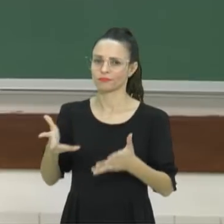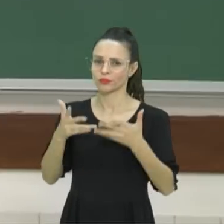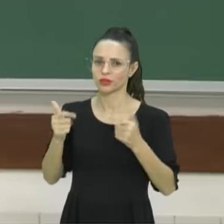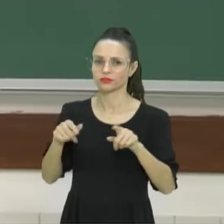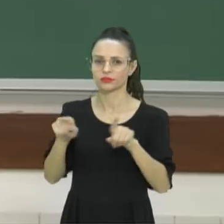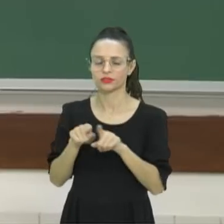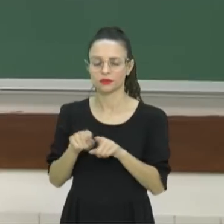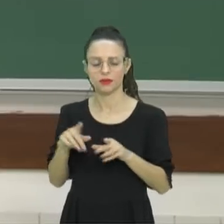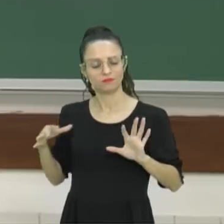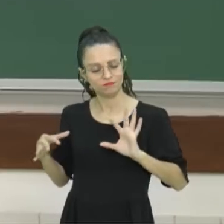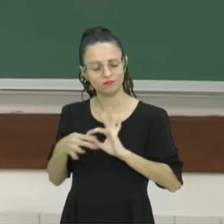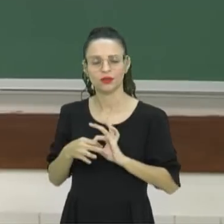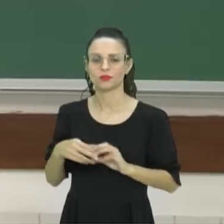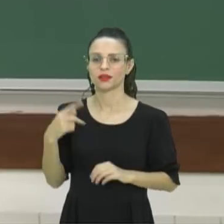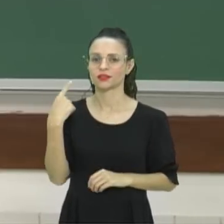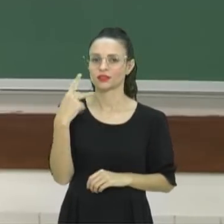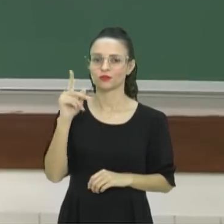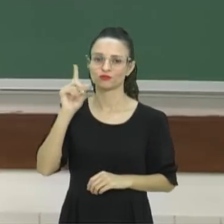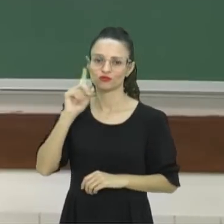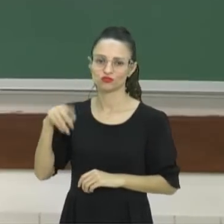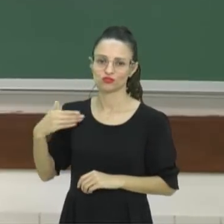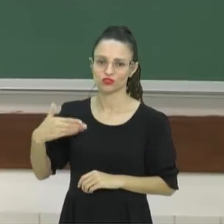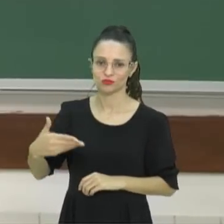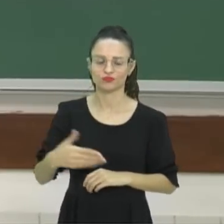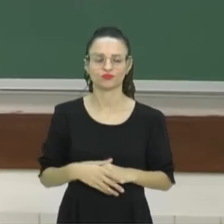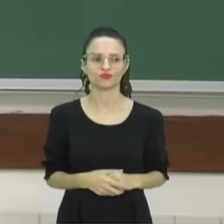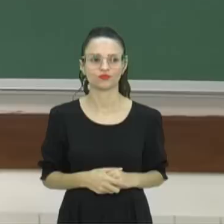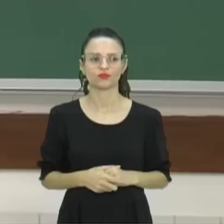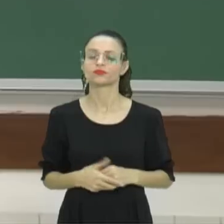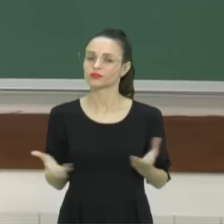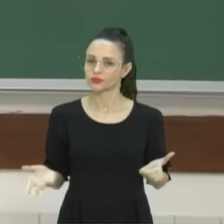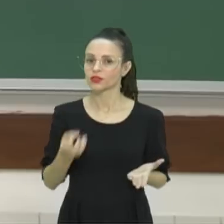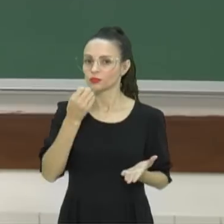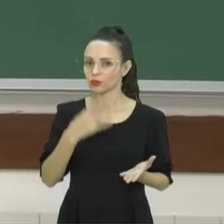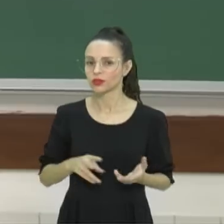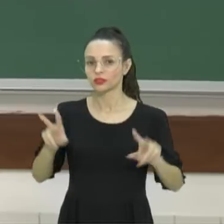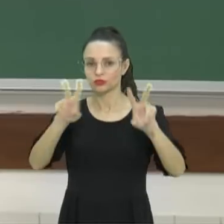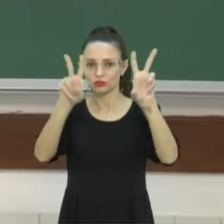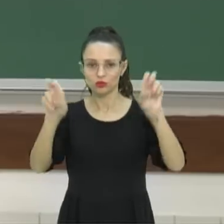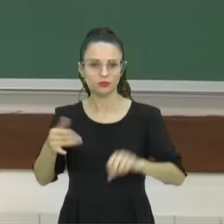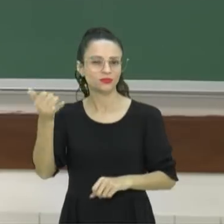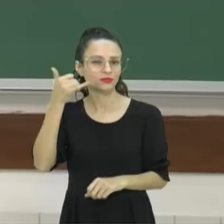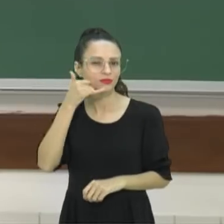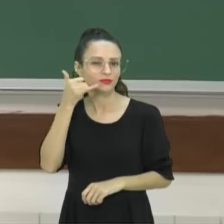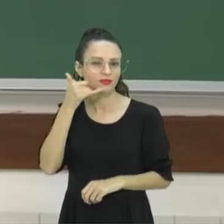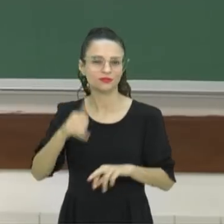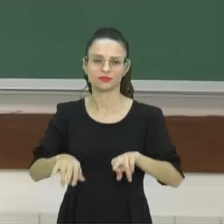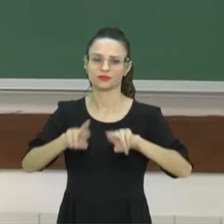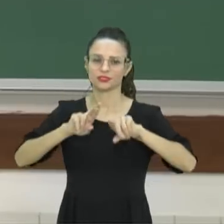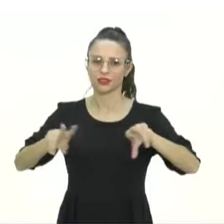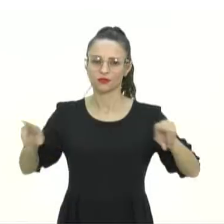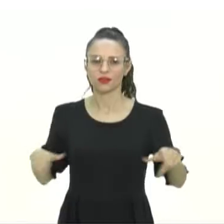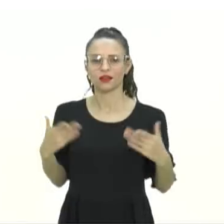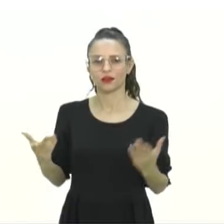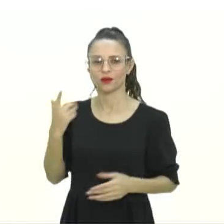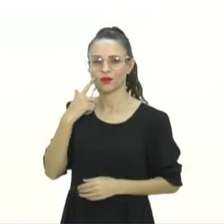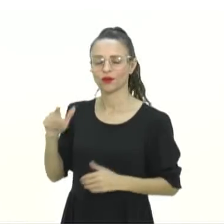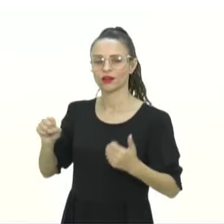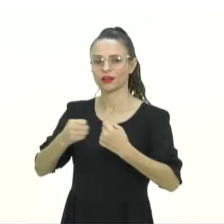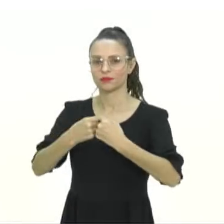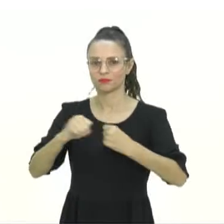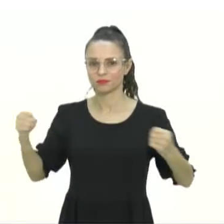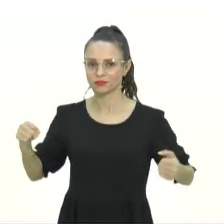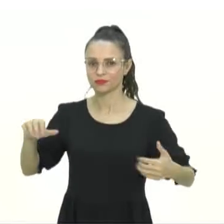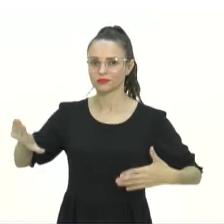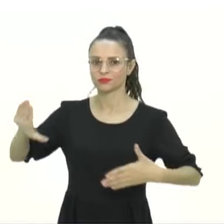mais parte do seu dia a dia. Muito bem, falando em telefone celular, a gente tem aqui um mapa